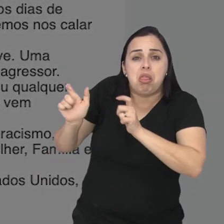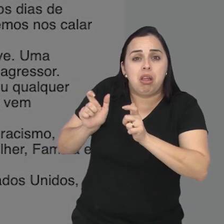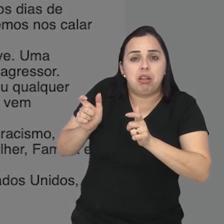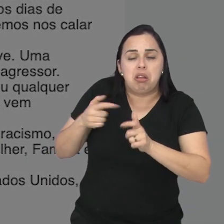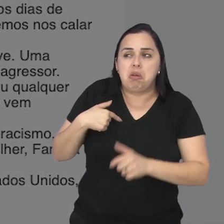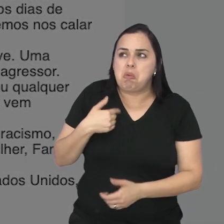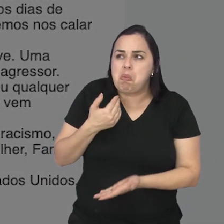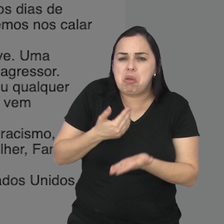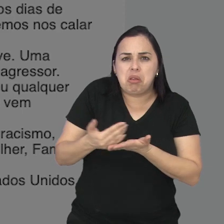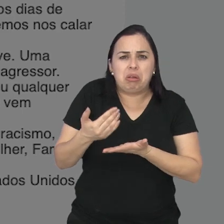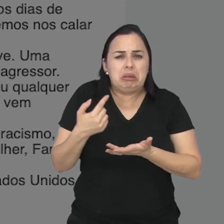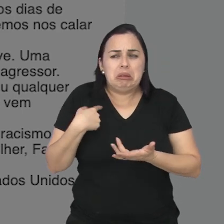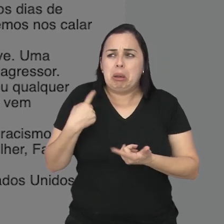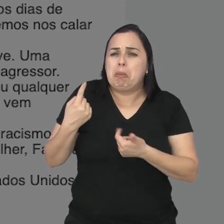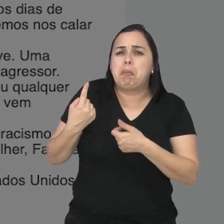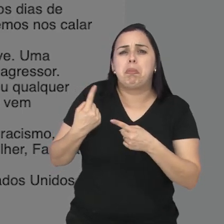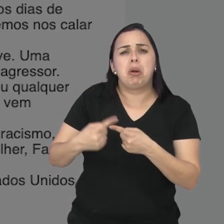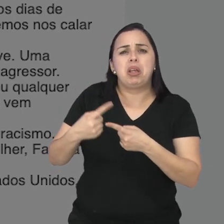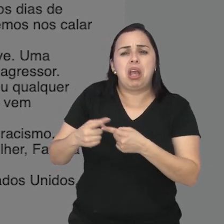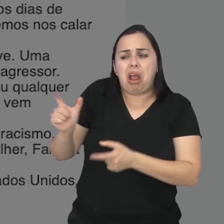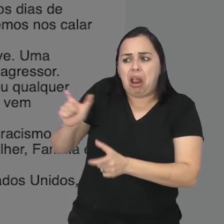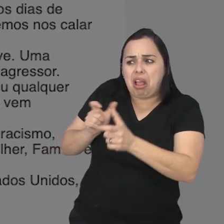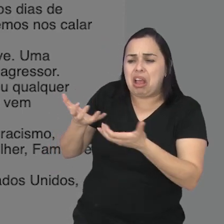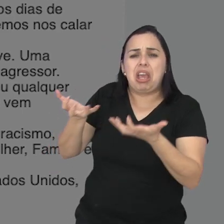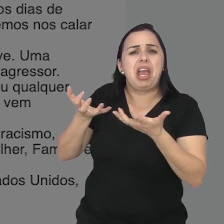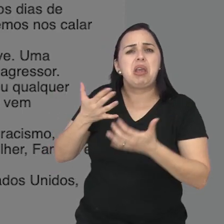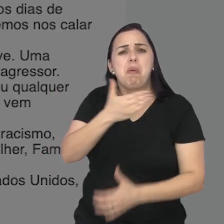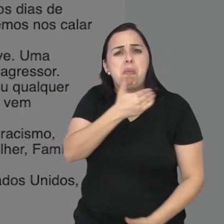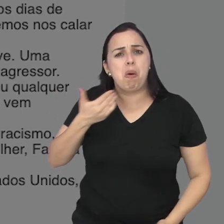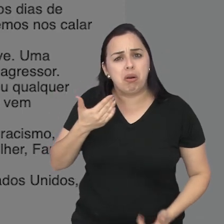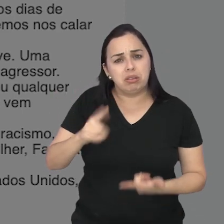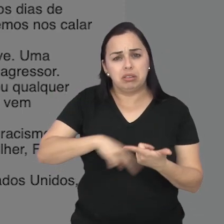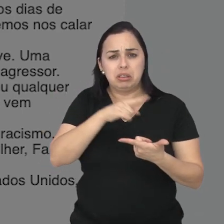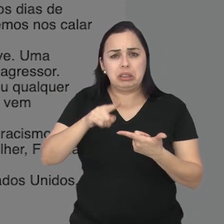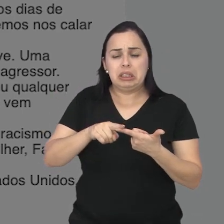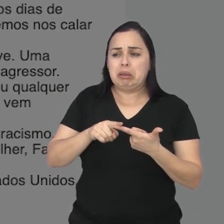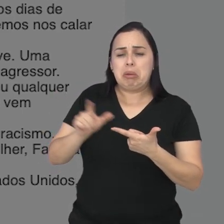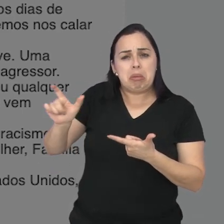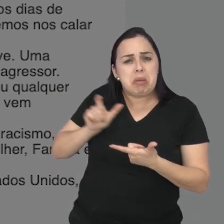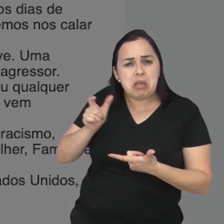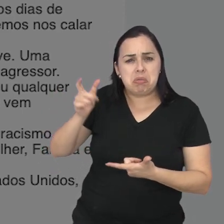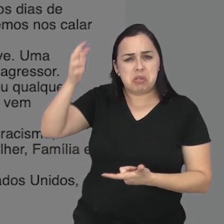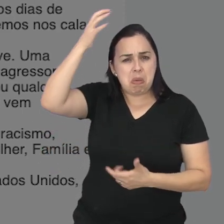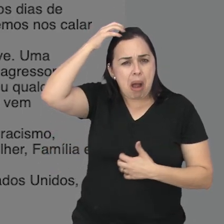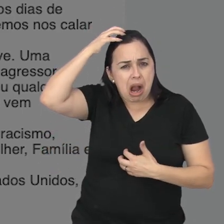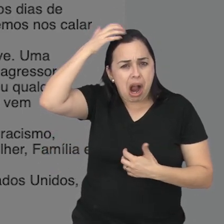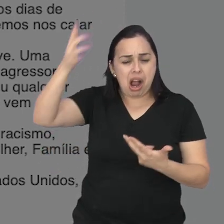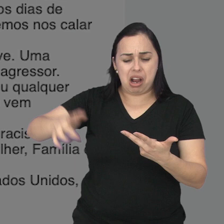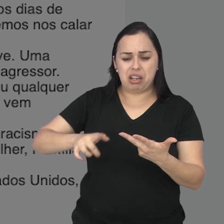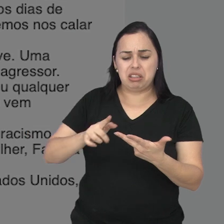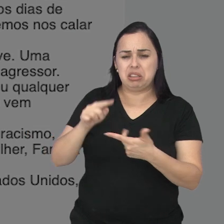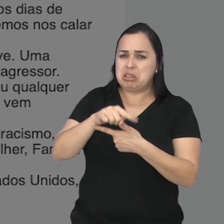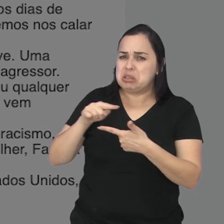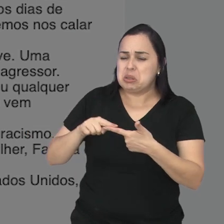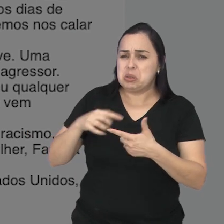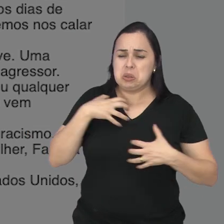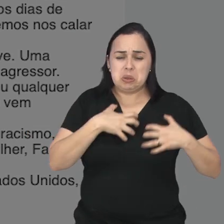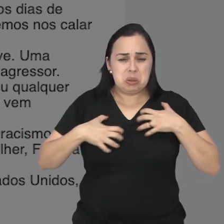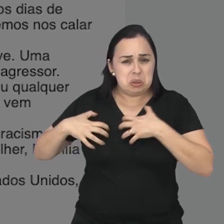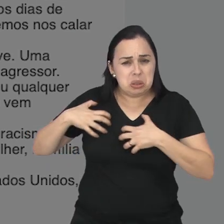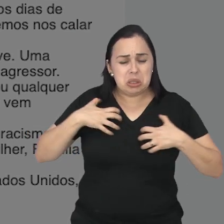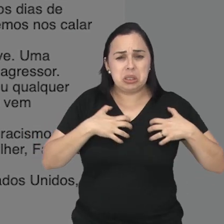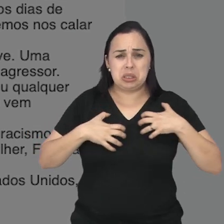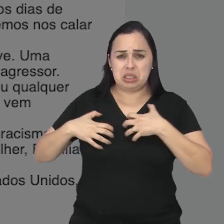que estava acontecendo comecei a pensar motivos para ele desejar a minha morte também me chamou de macaca